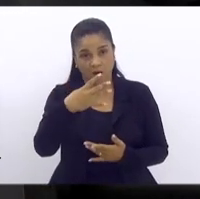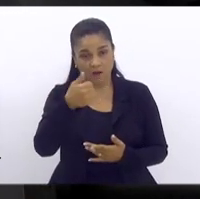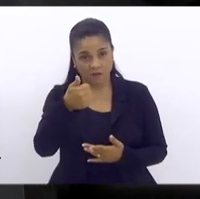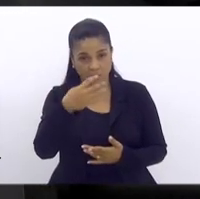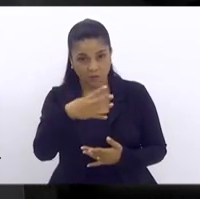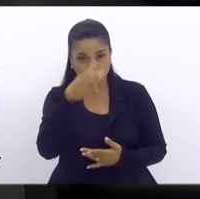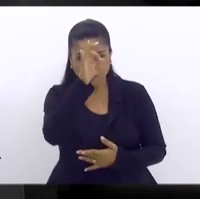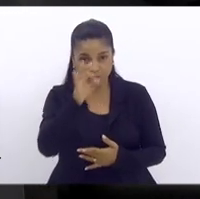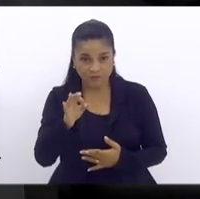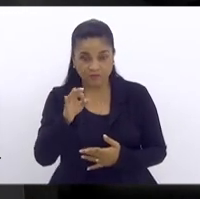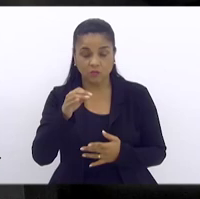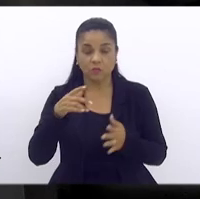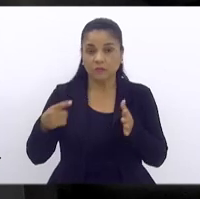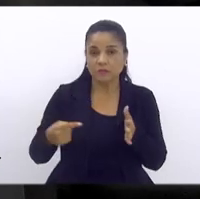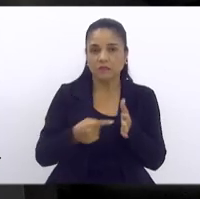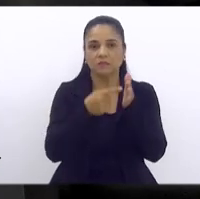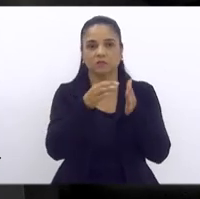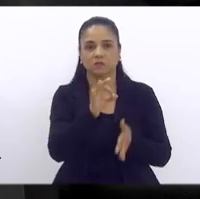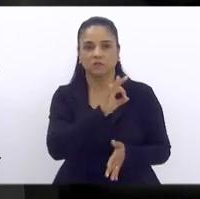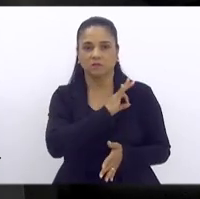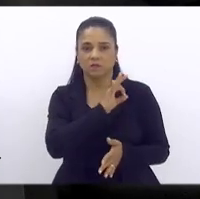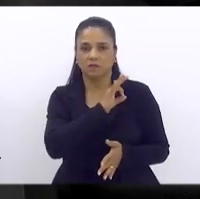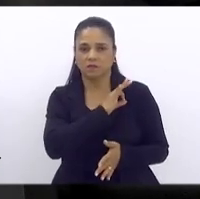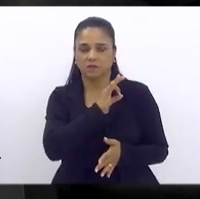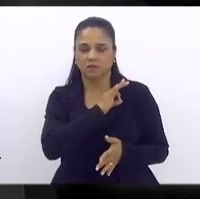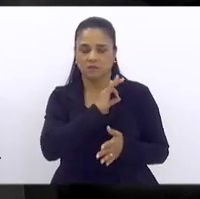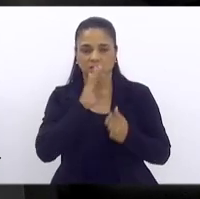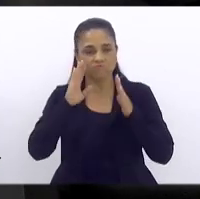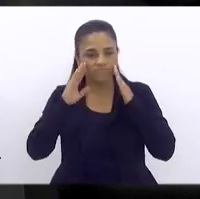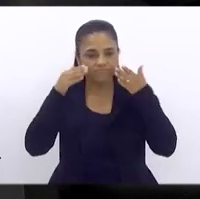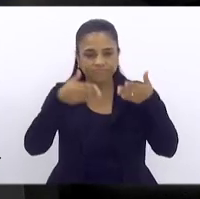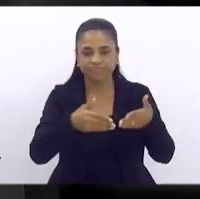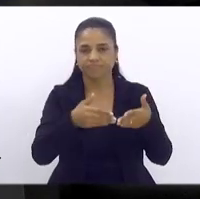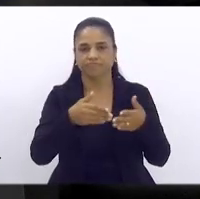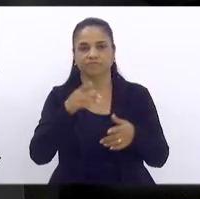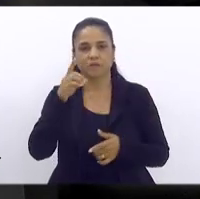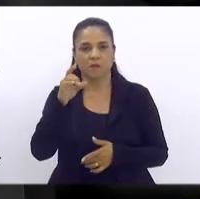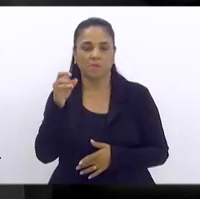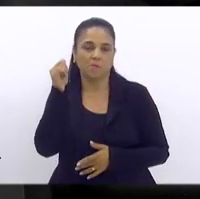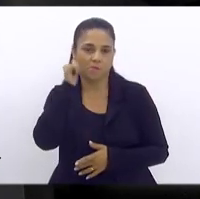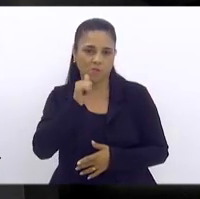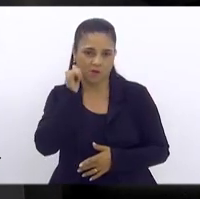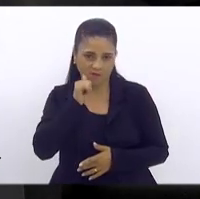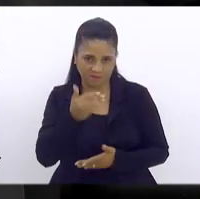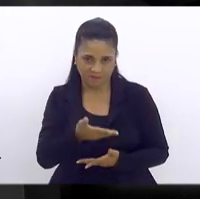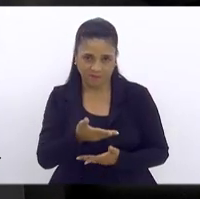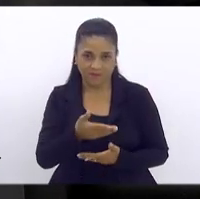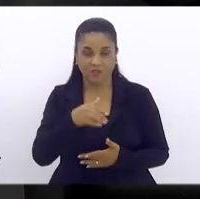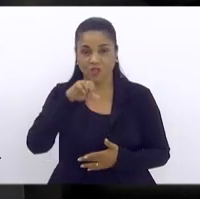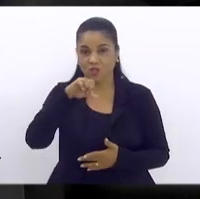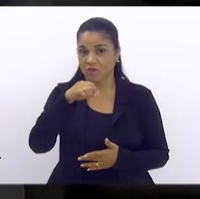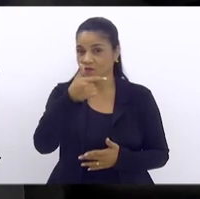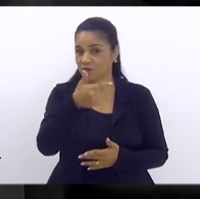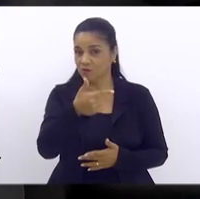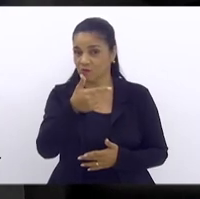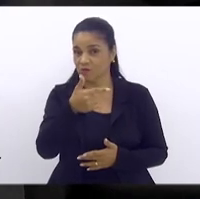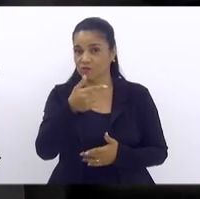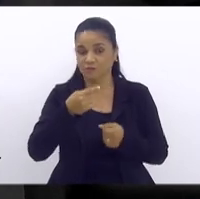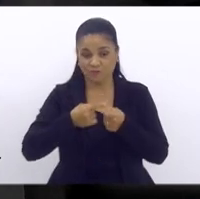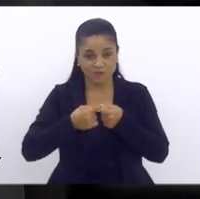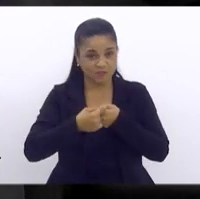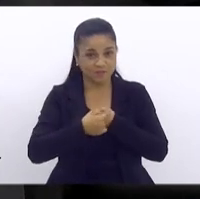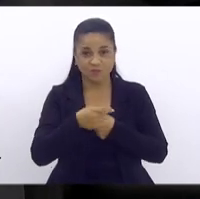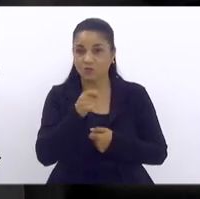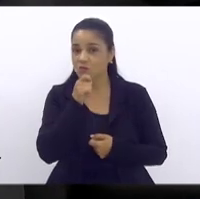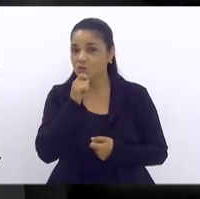delegacia de atendimento à mulher, a delegacia especializada de atendimento à mulher, que no Brasil é muito incipiente ainda, né? 92% dos municípios não têm